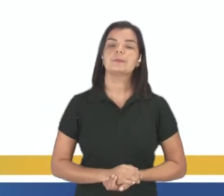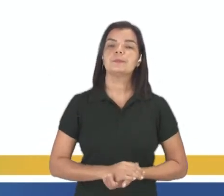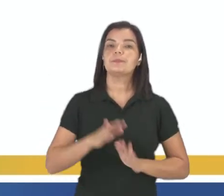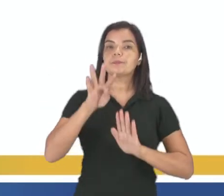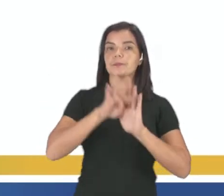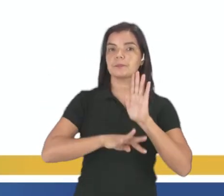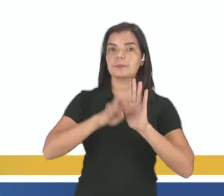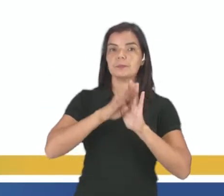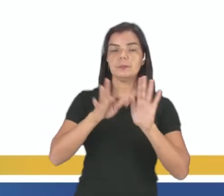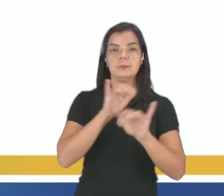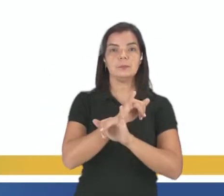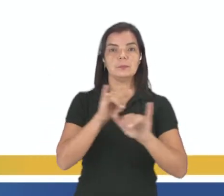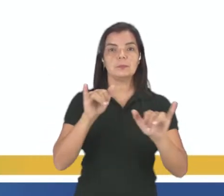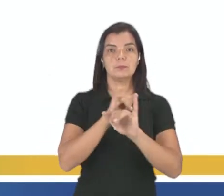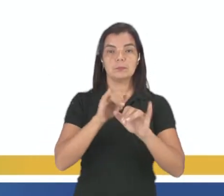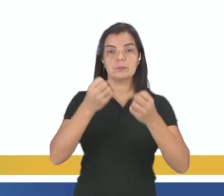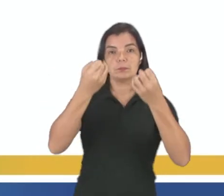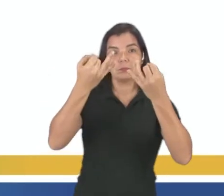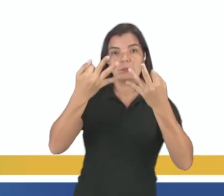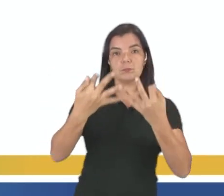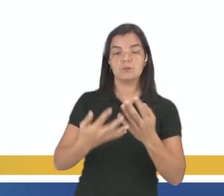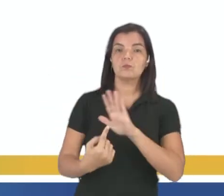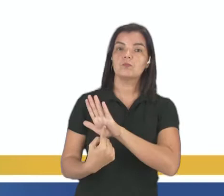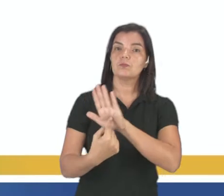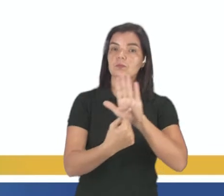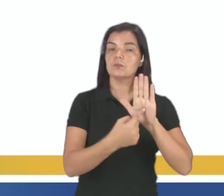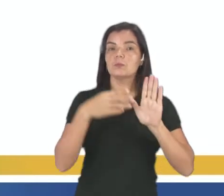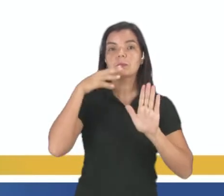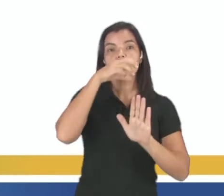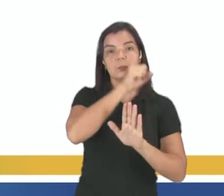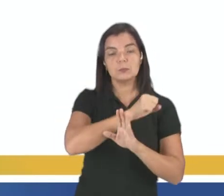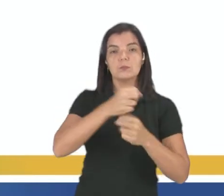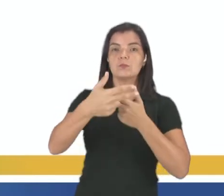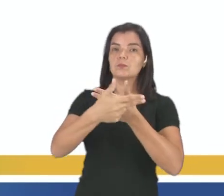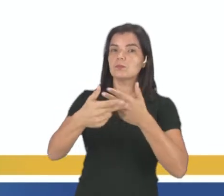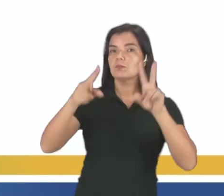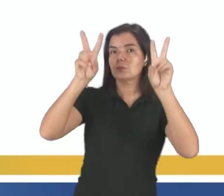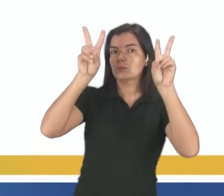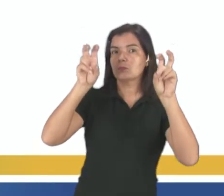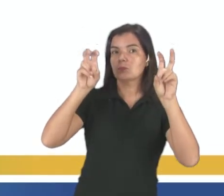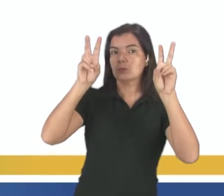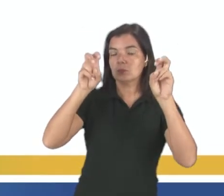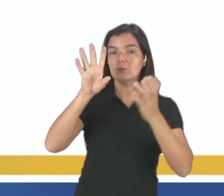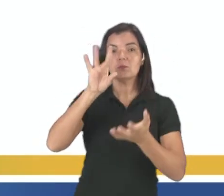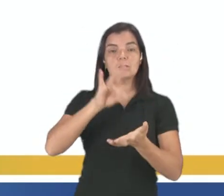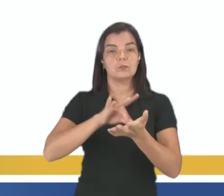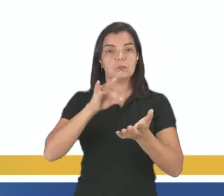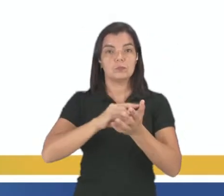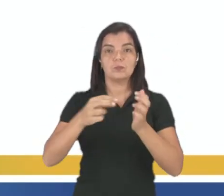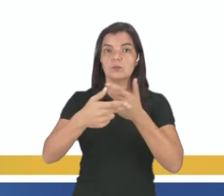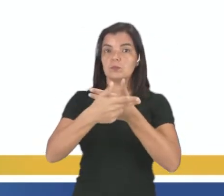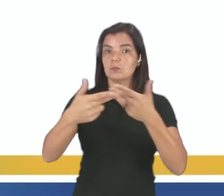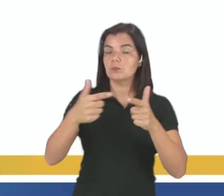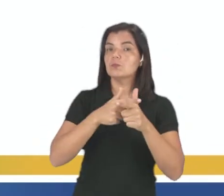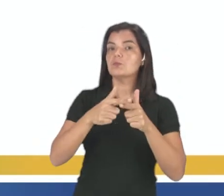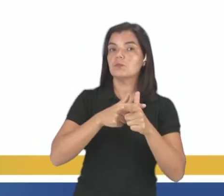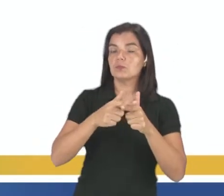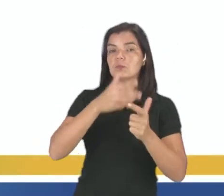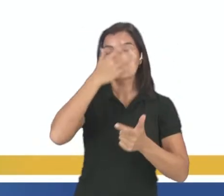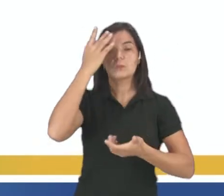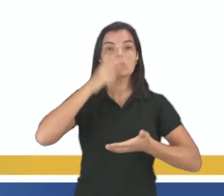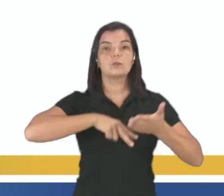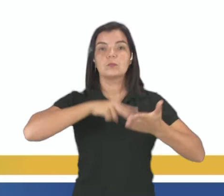texto informativo, ele faz uma exposição breve de algum tema, fato ou circunstância para o